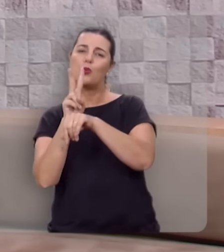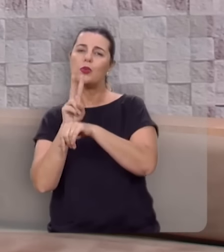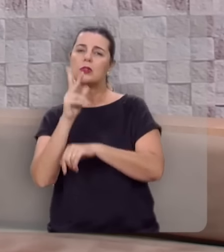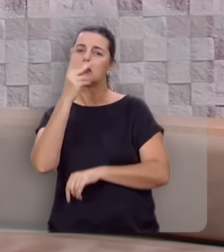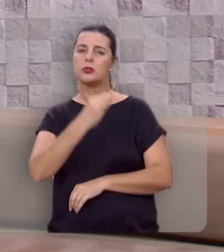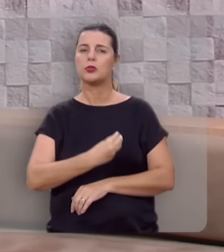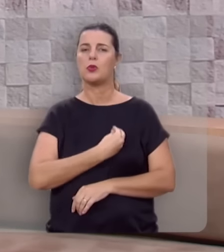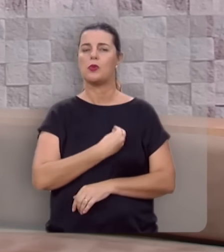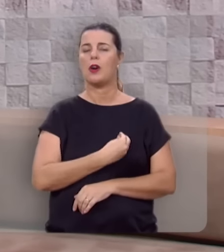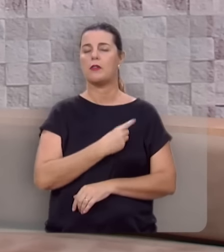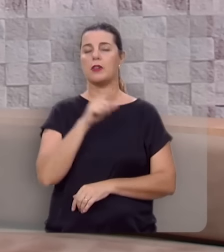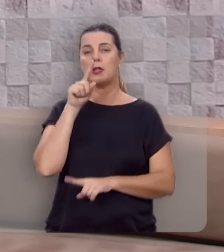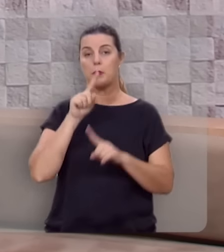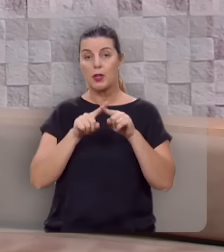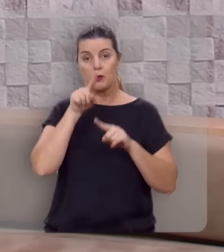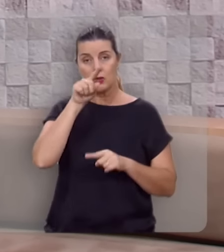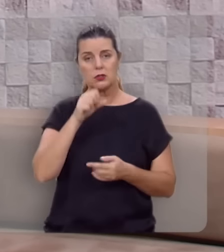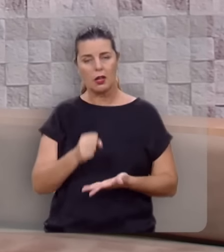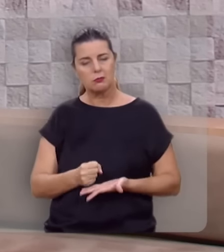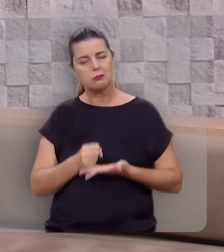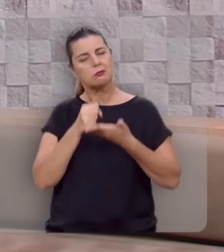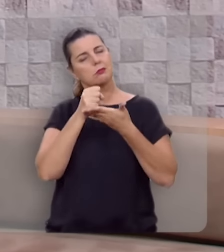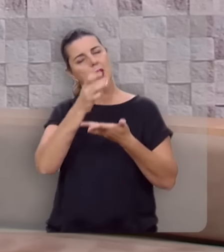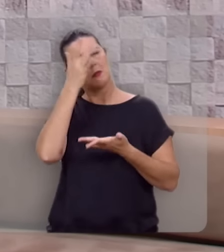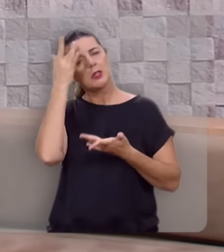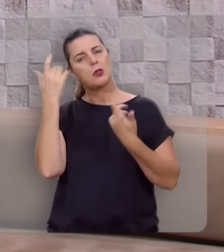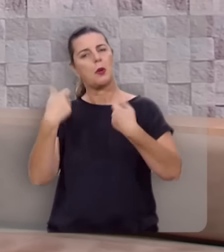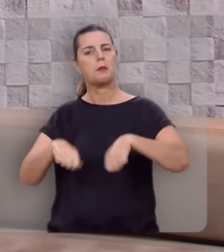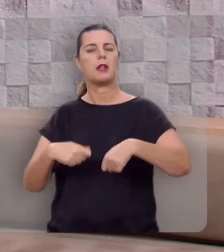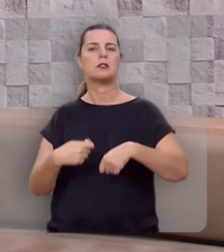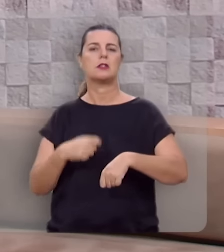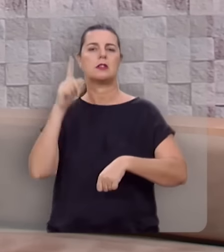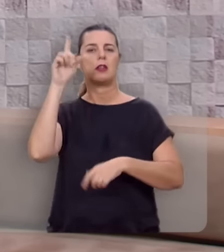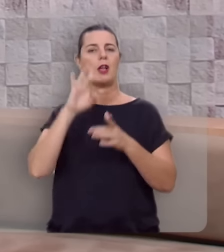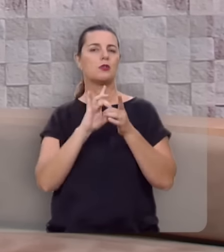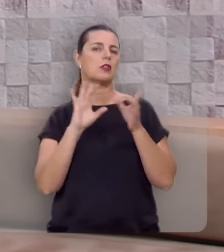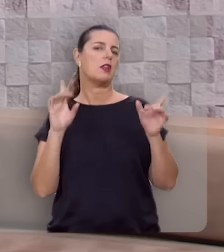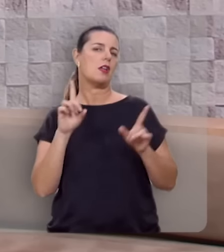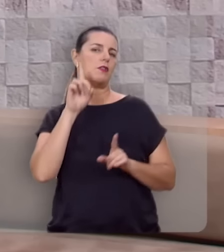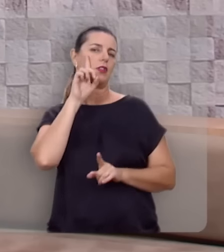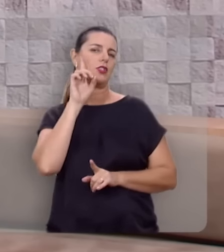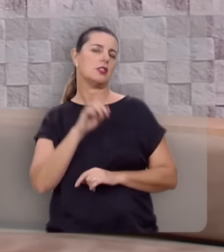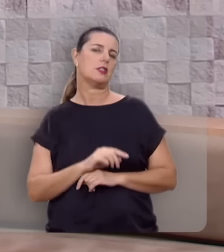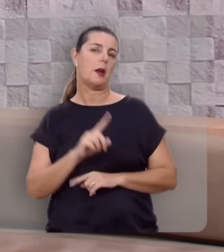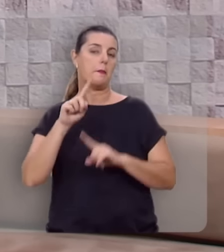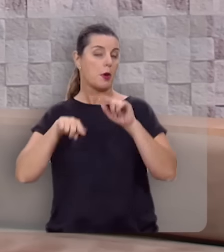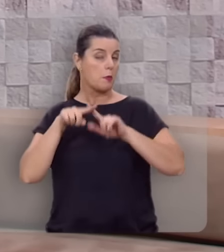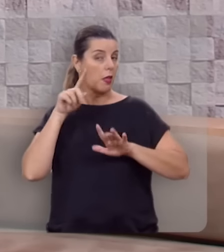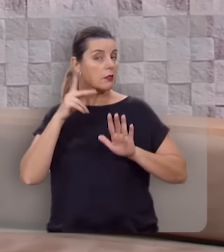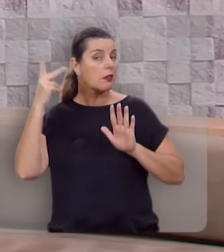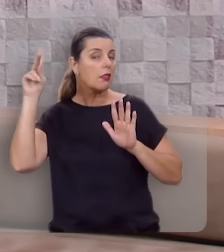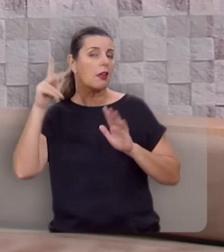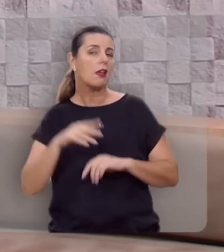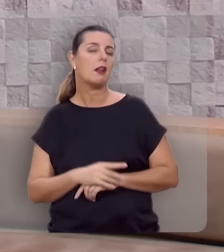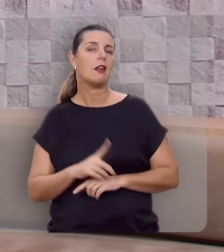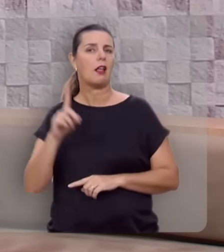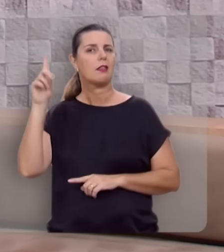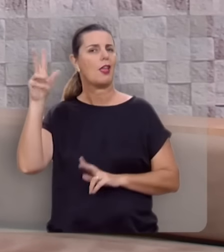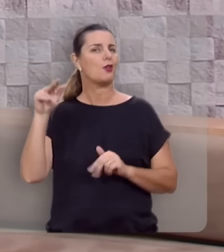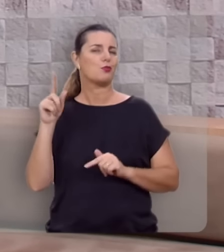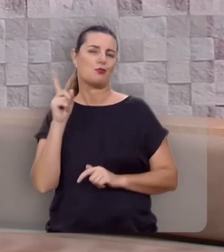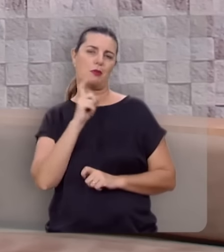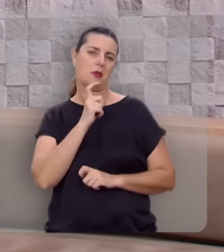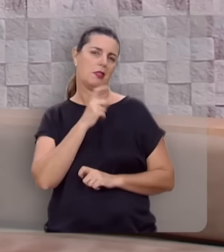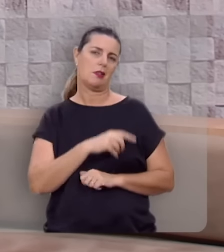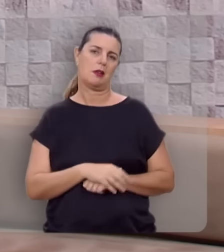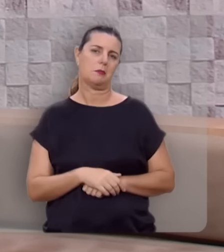a você, que acode ao necessitado. Deus livra você desse dia. É promessa de Deus, e Deus não é